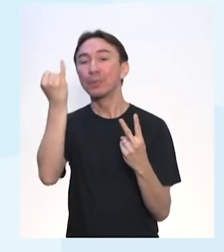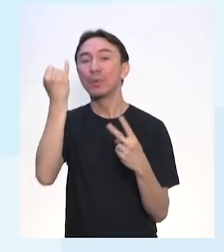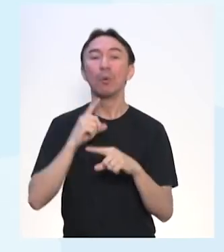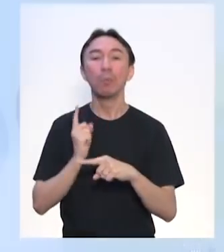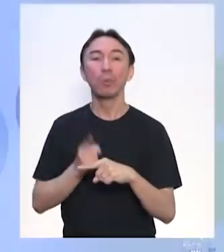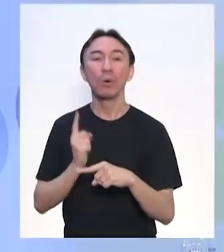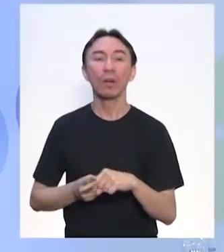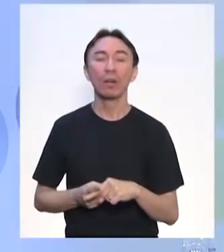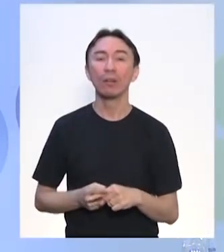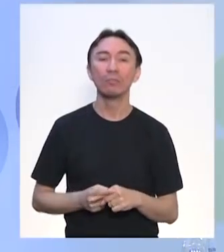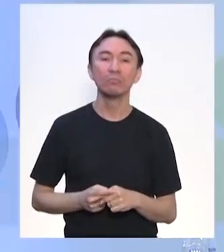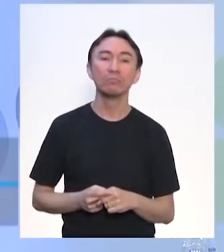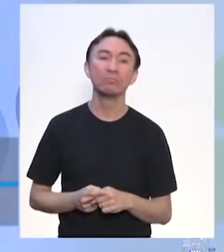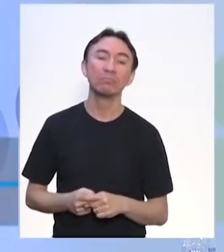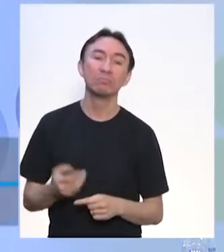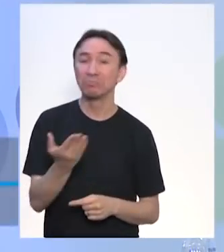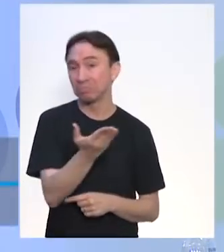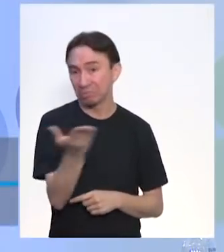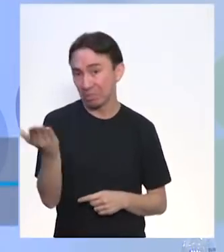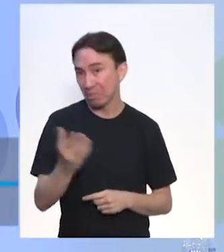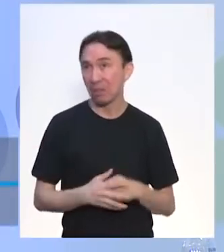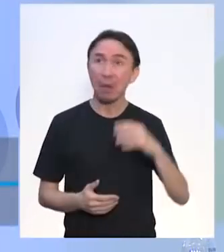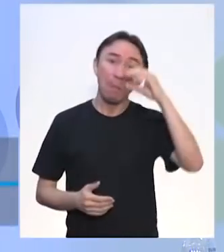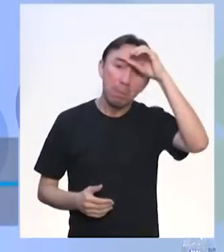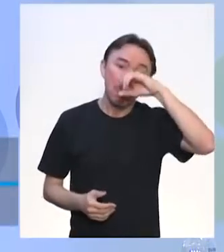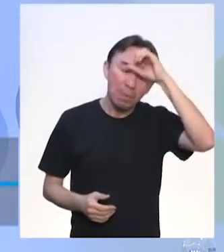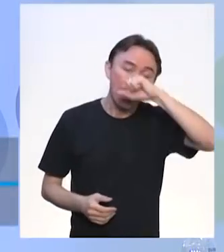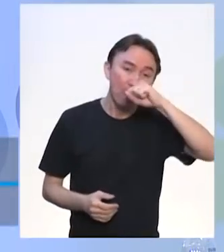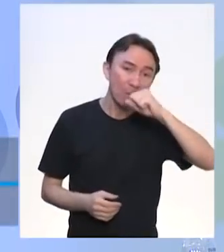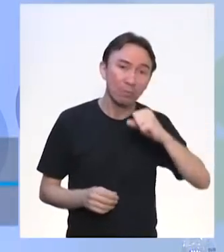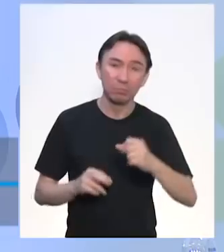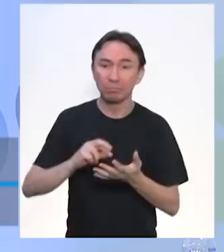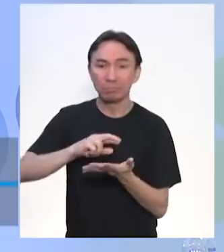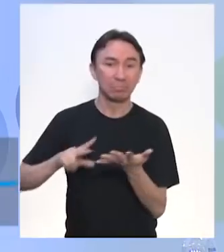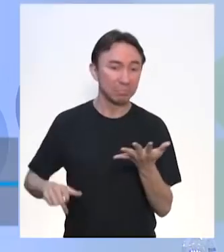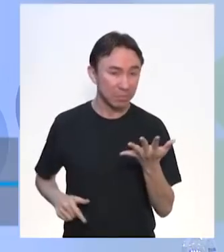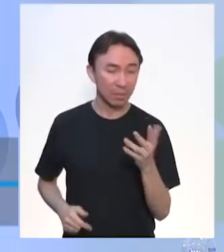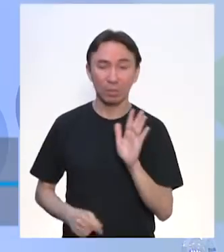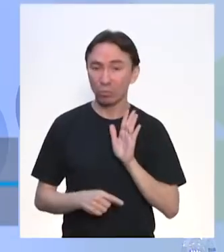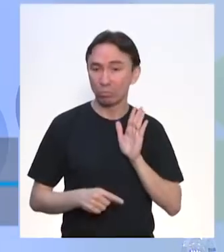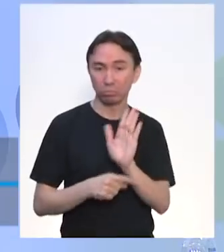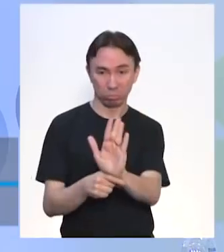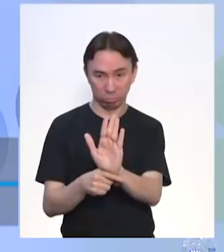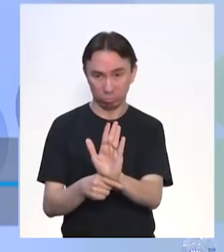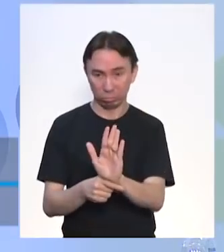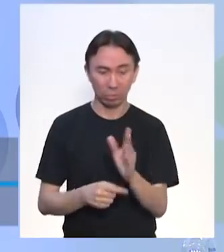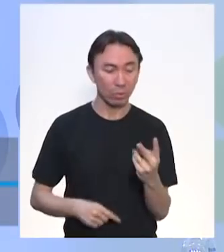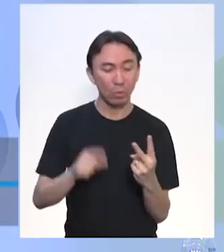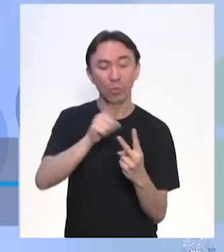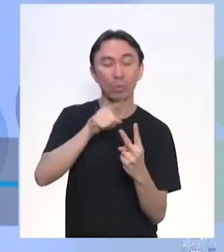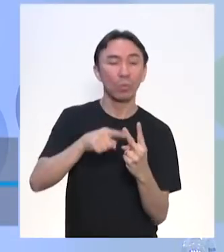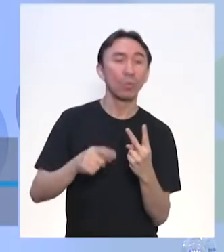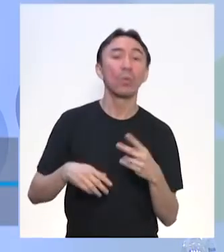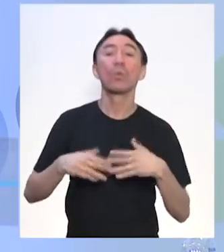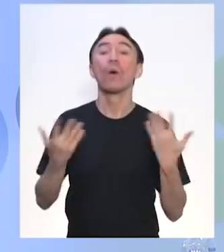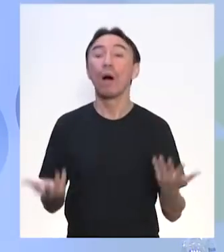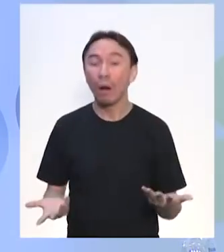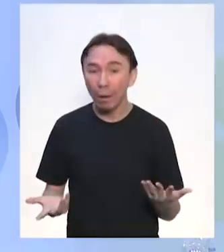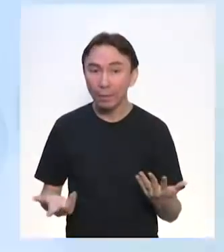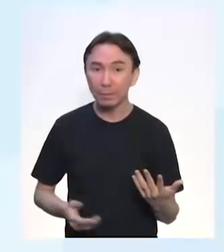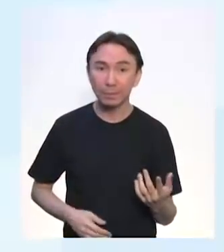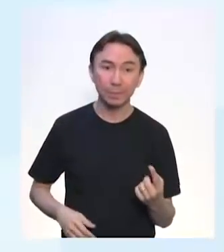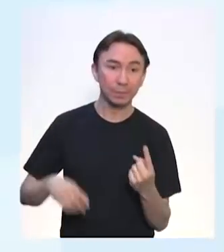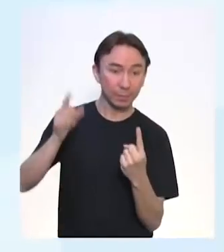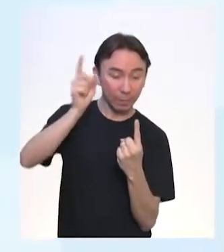do nosso conhecimento. Quais são os 2 pilares que abordaremos mais especificamente hoje? O aprender